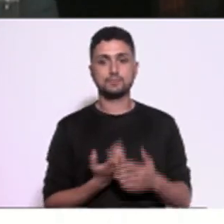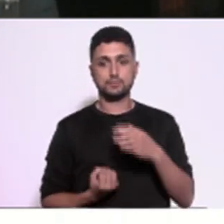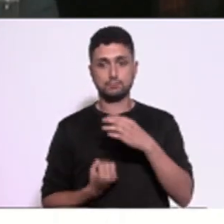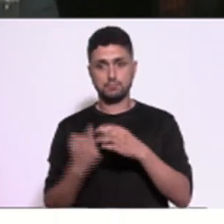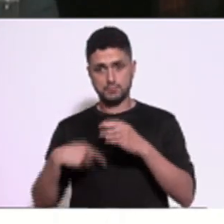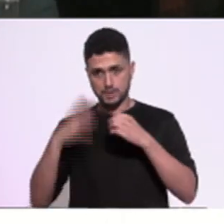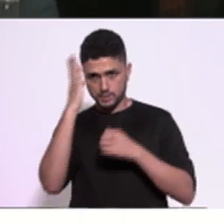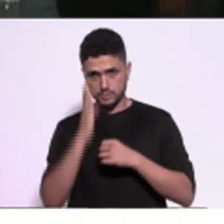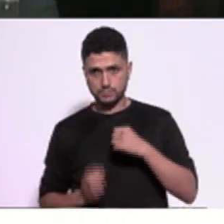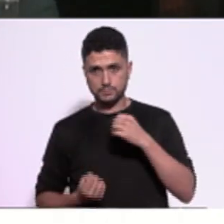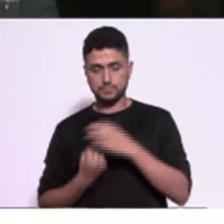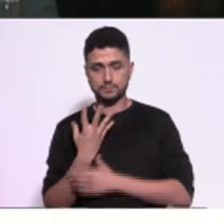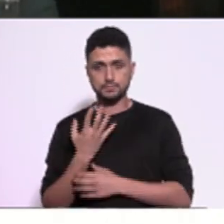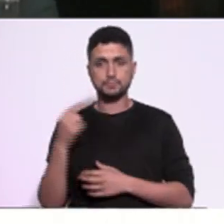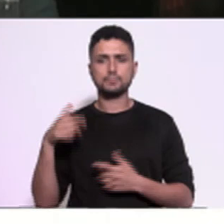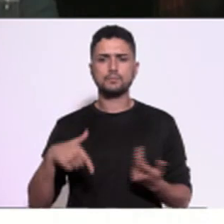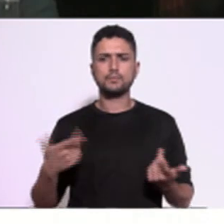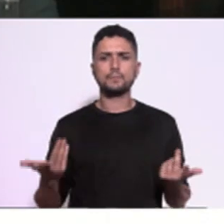ela deriva